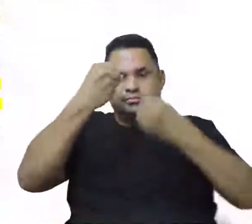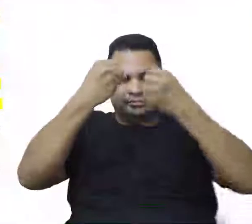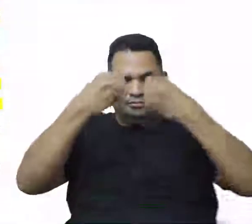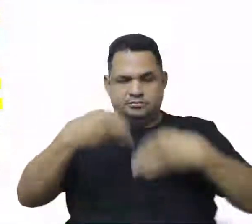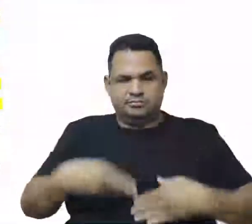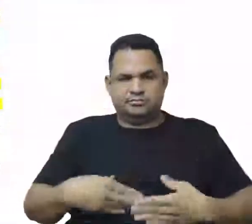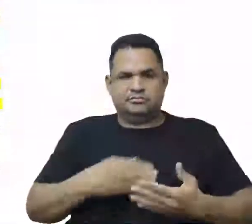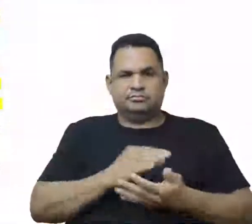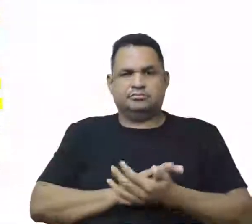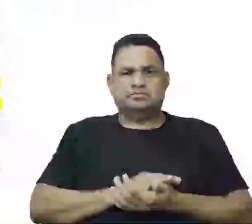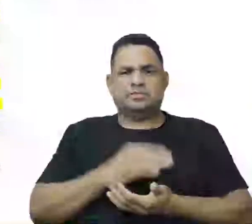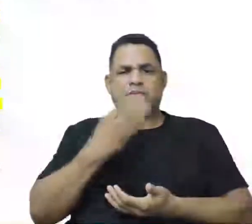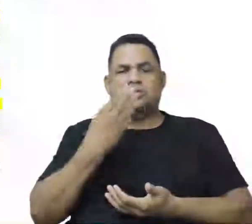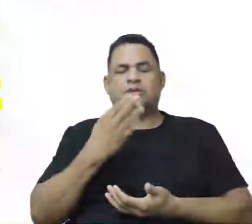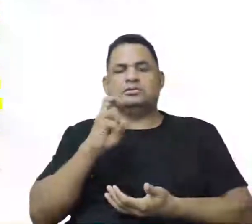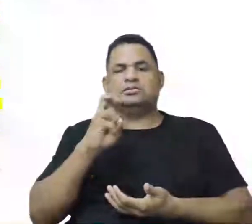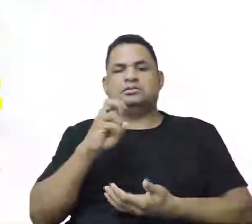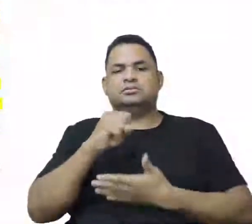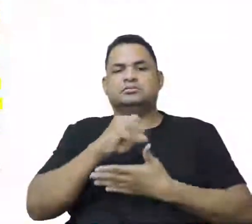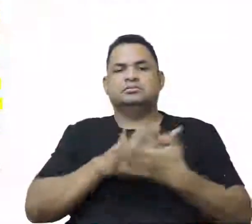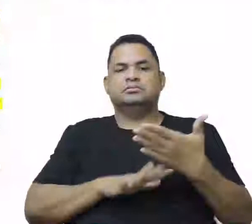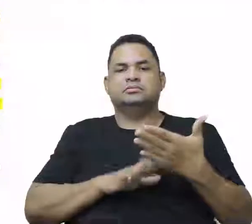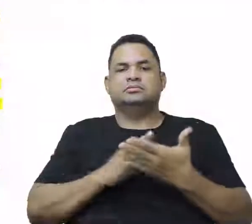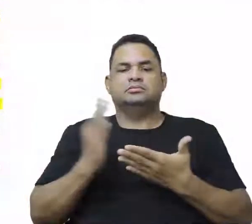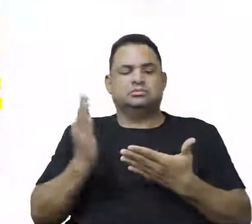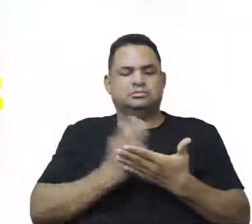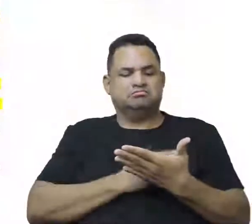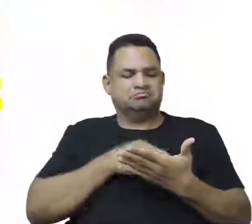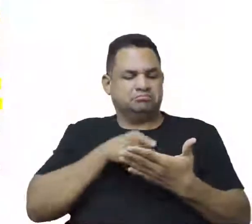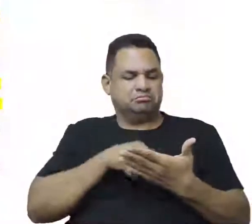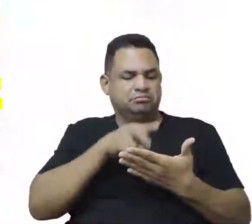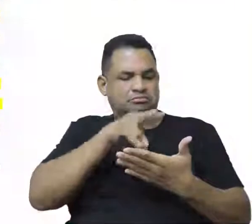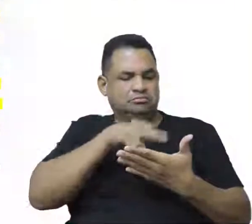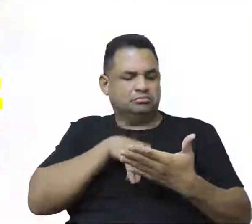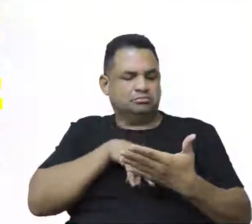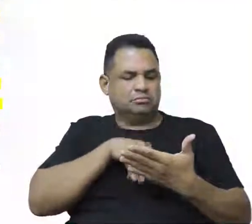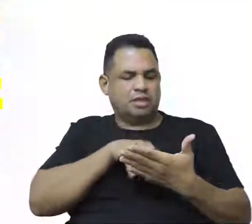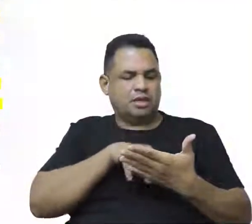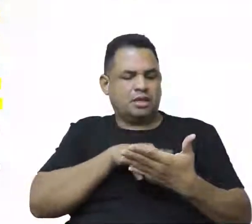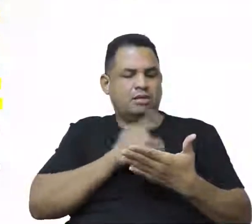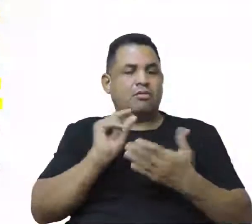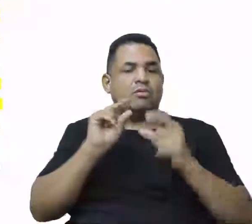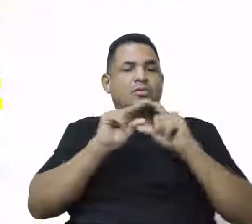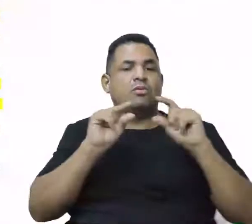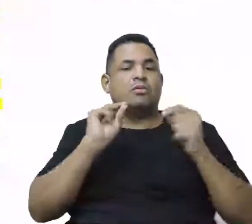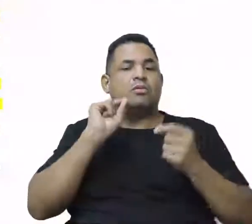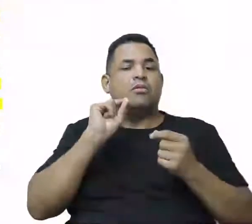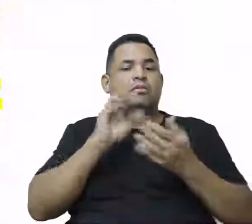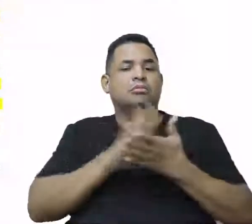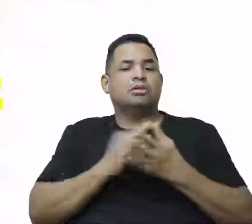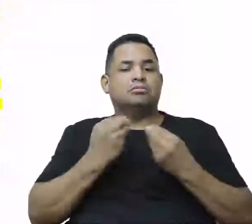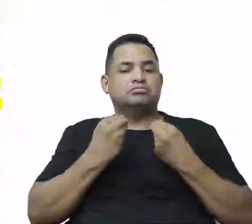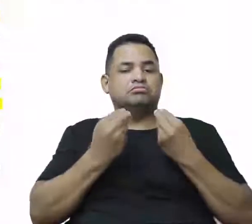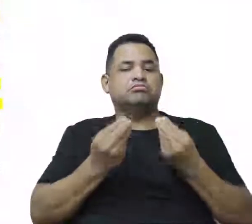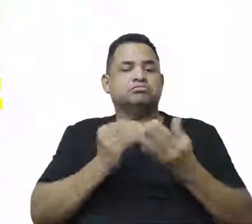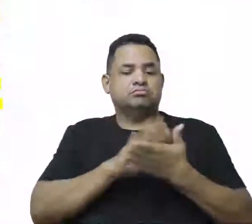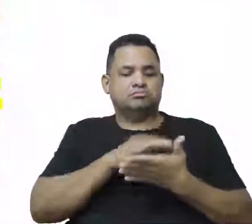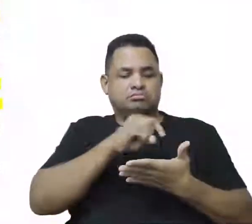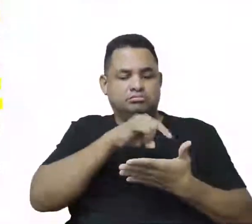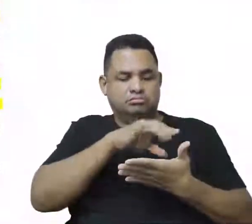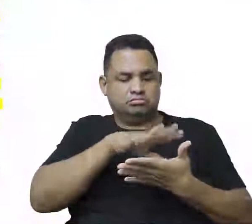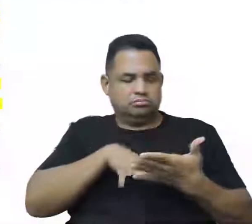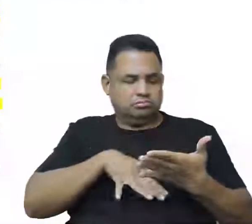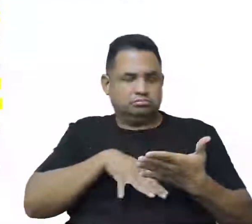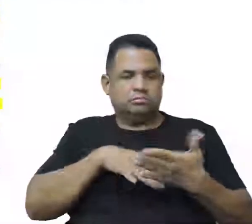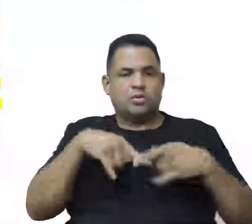Você está lá com 45 questões. Você abre a questão, você lê o comando. O que a questão pede?